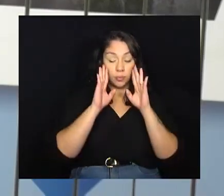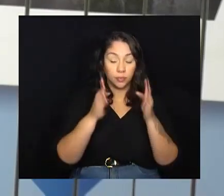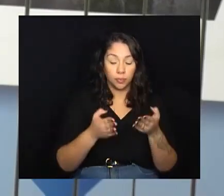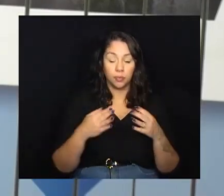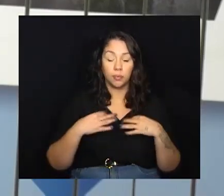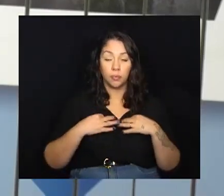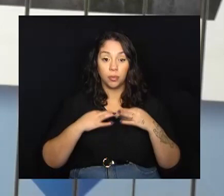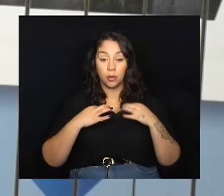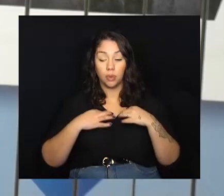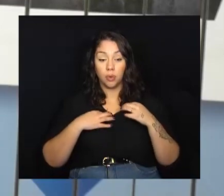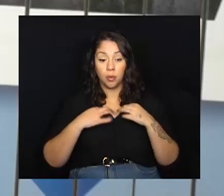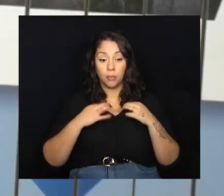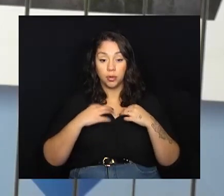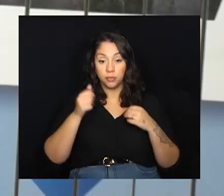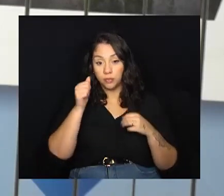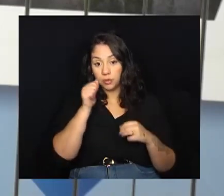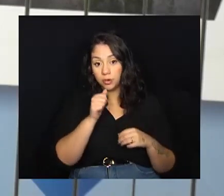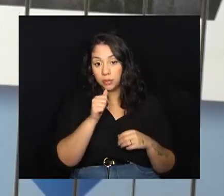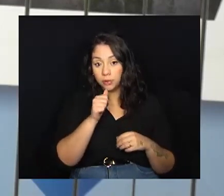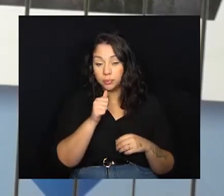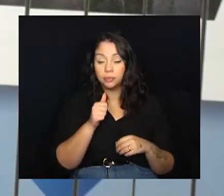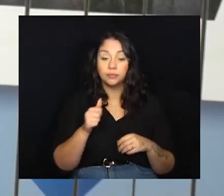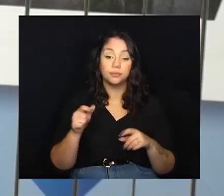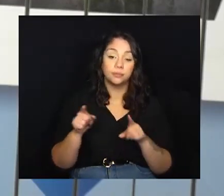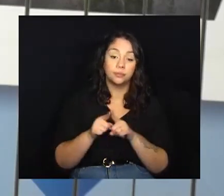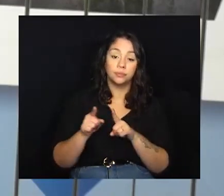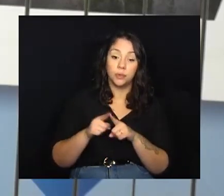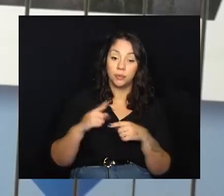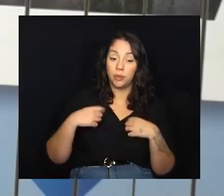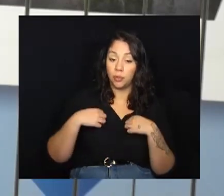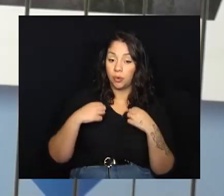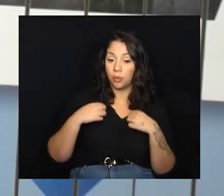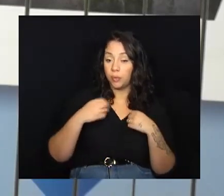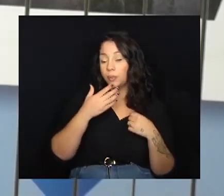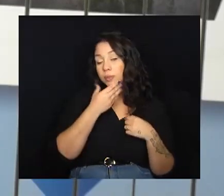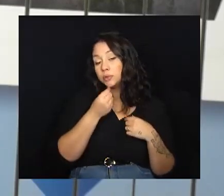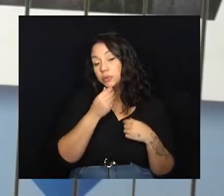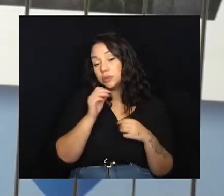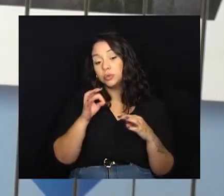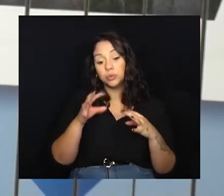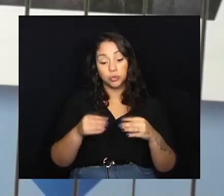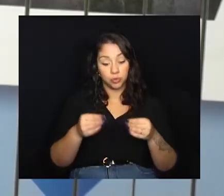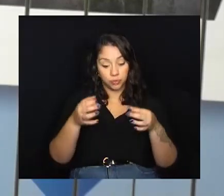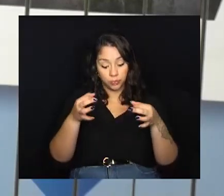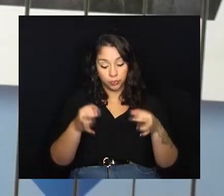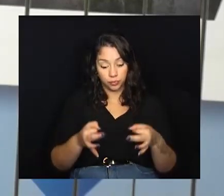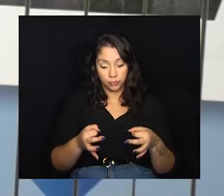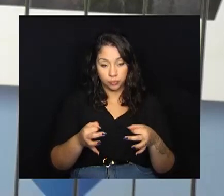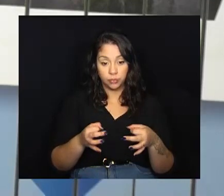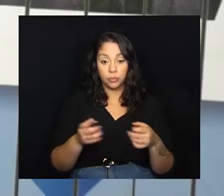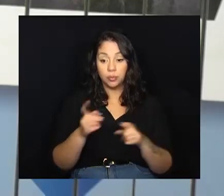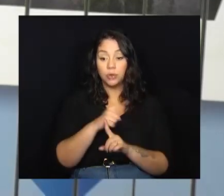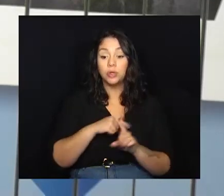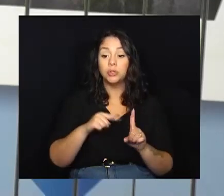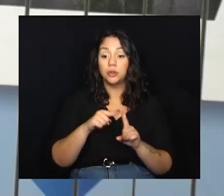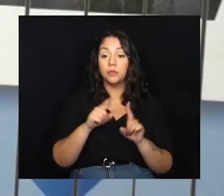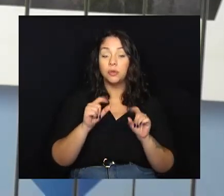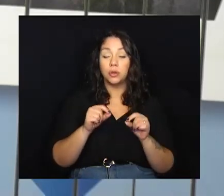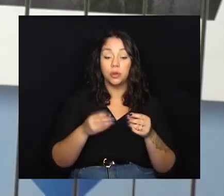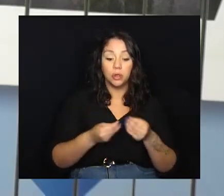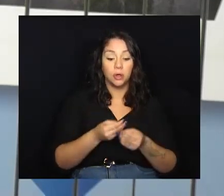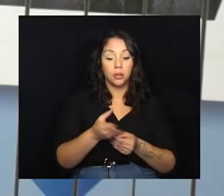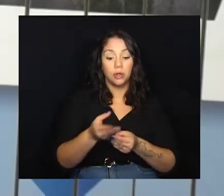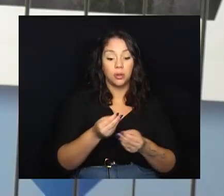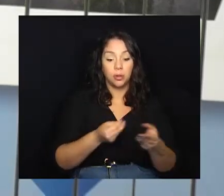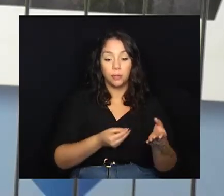íntimas femininas roupas masculinas e cobertores sempre em bom estado de conservação objetivo é distribuir essas